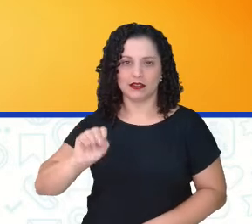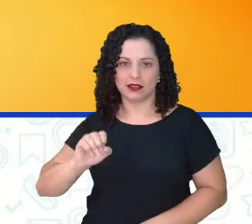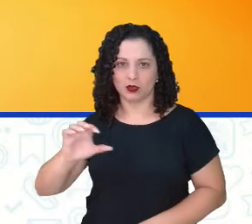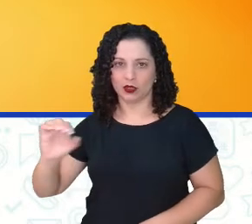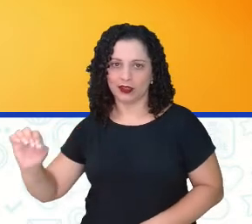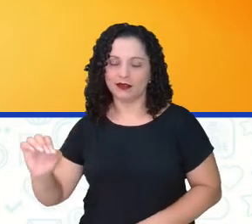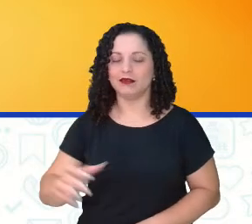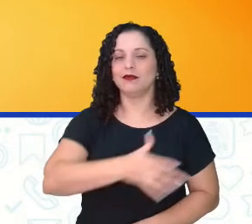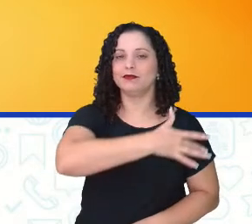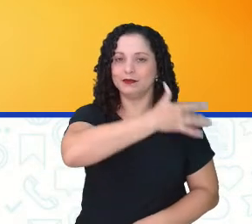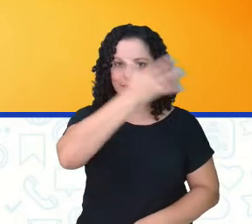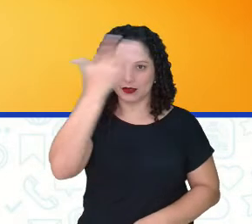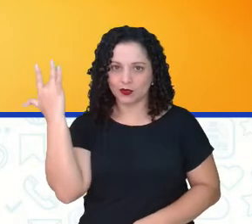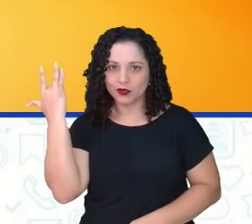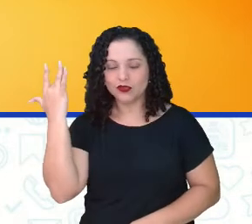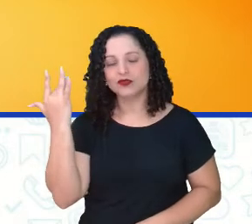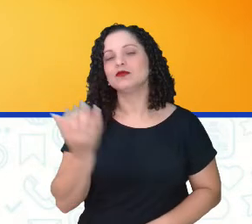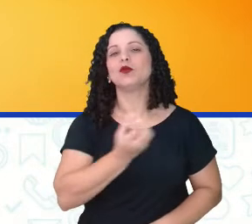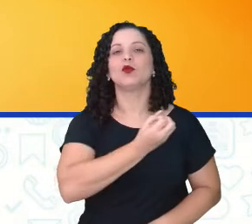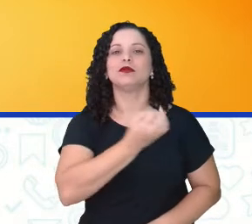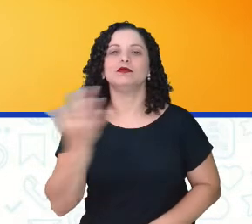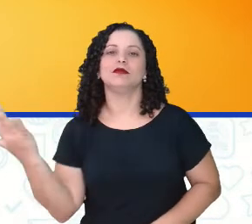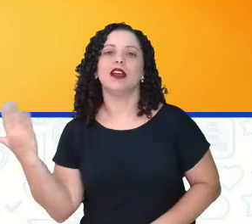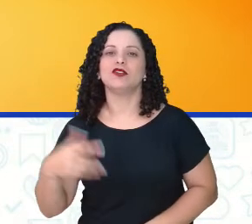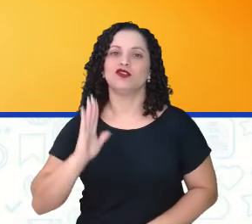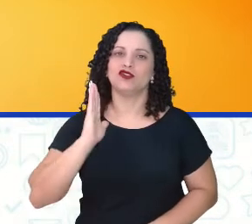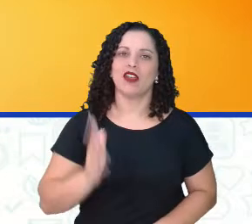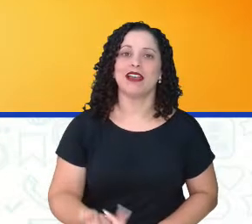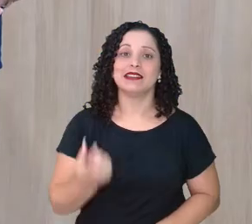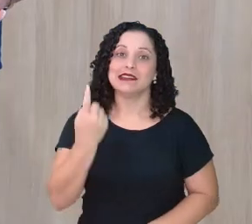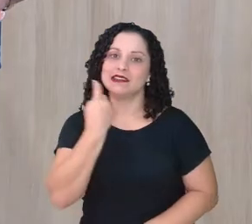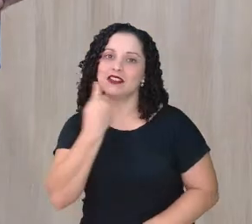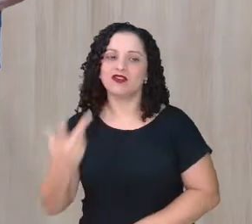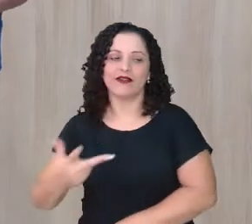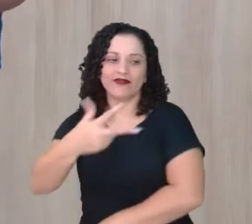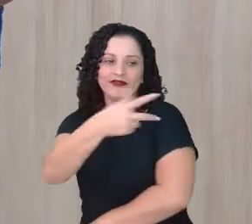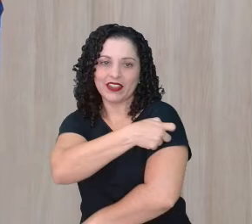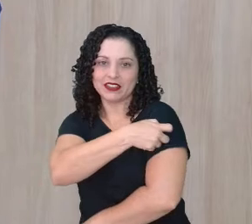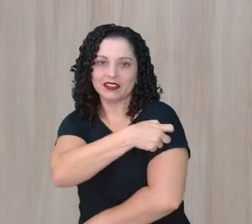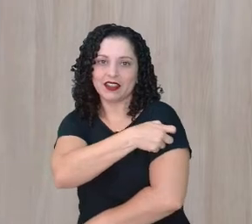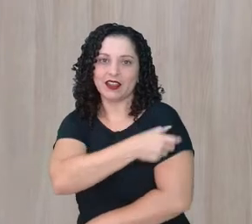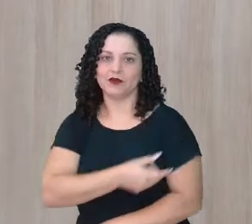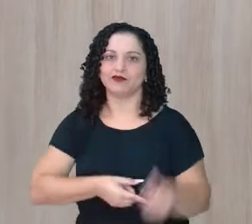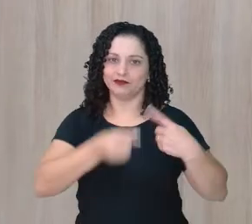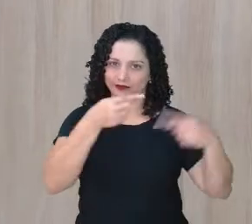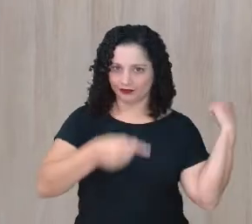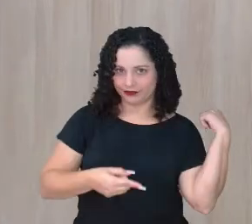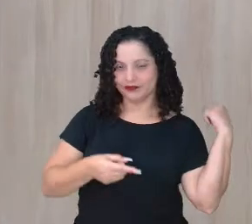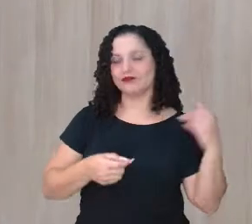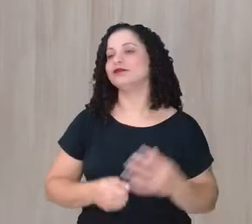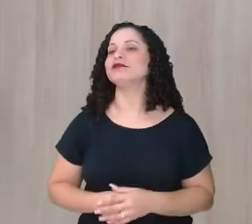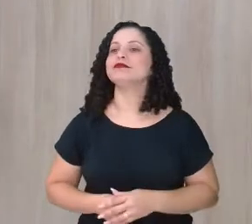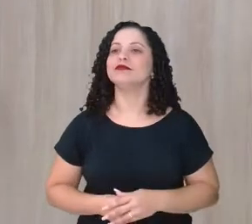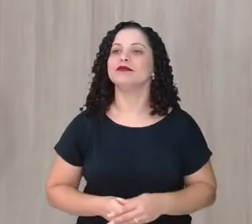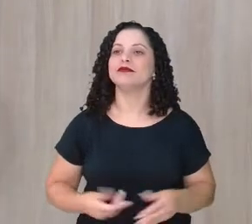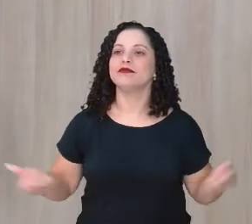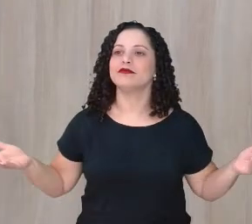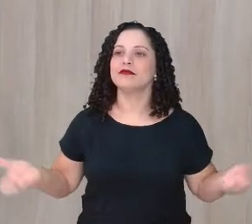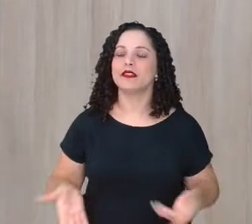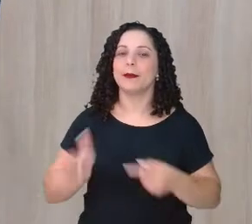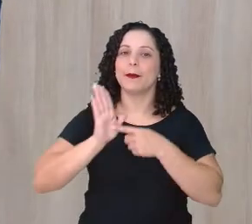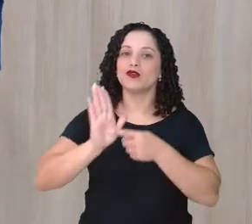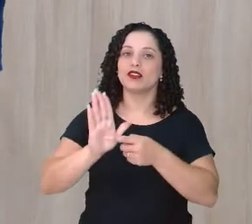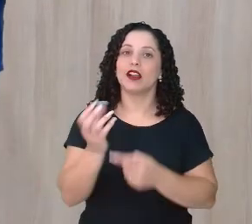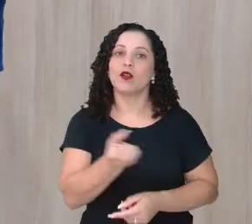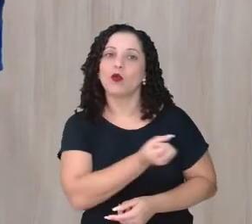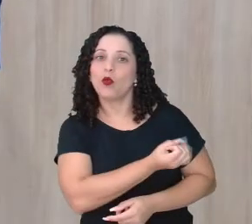9.480 pessoas se vacinaram sexta-feira. E aí eu trouxe também, veja que interessante, eu trouxe a quantidade de